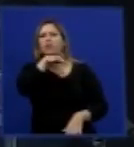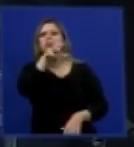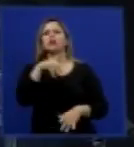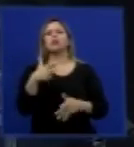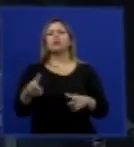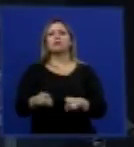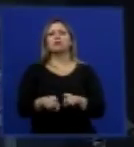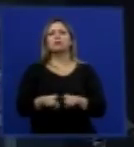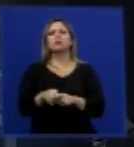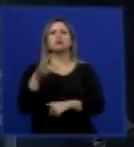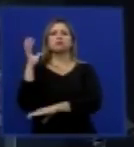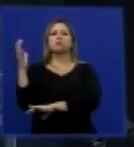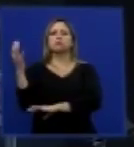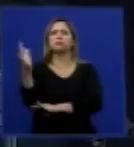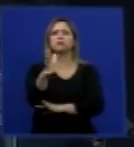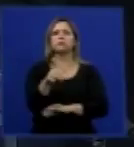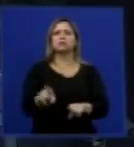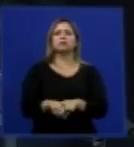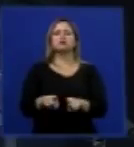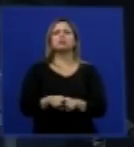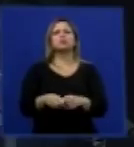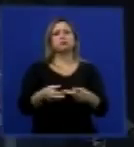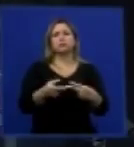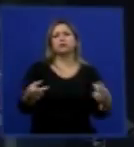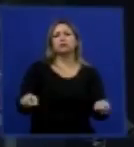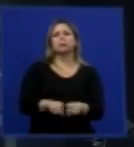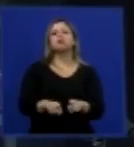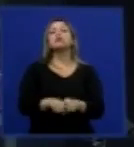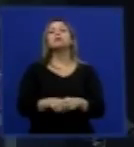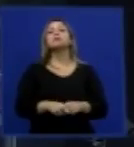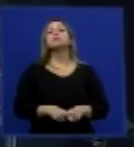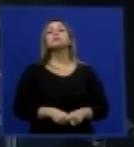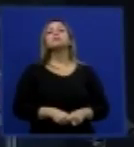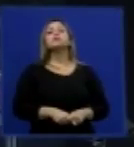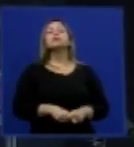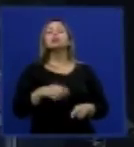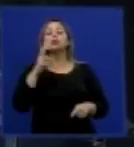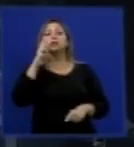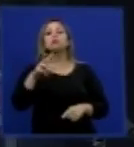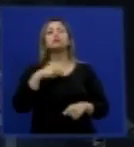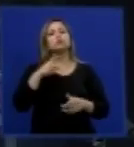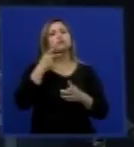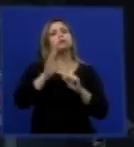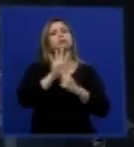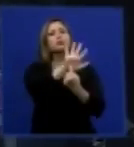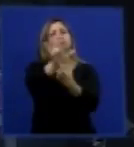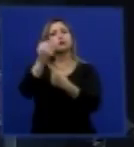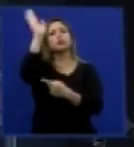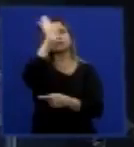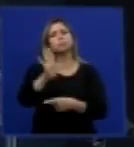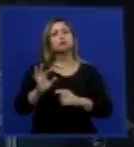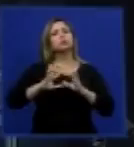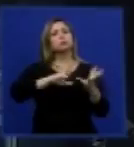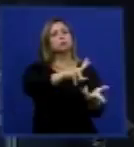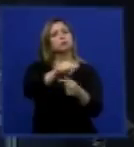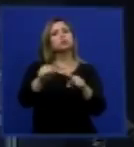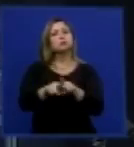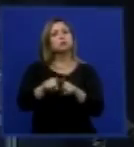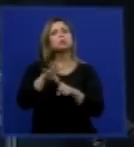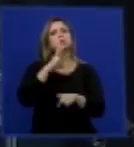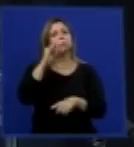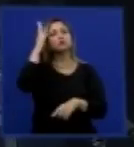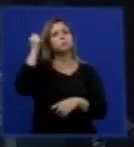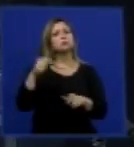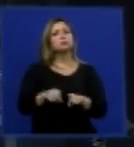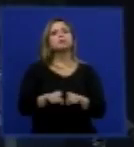reposição de matas silhares diversas políticas que tiveram inclusive reconhecimento nacional e internacional mas